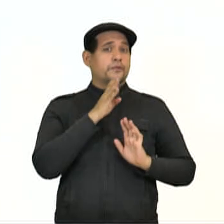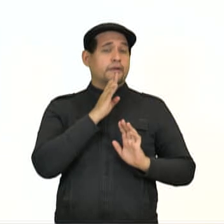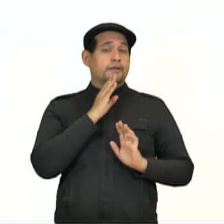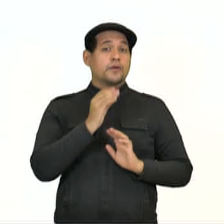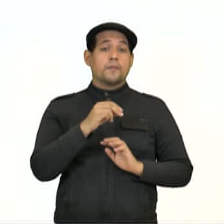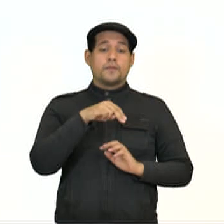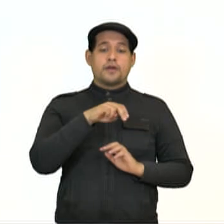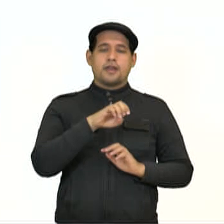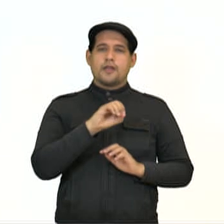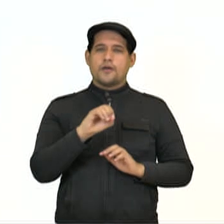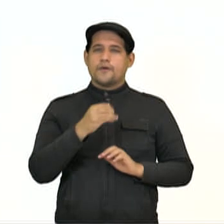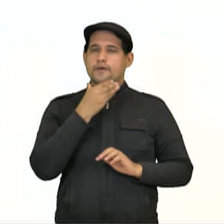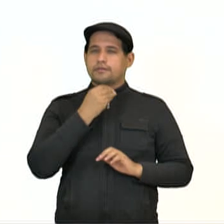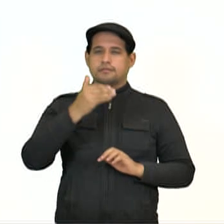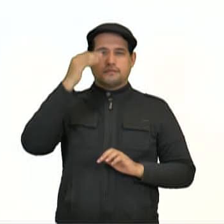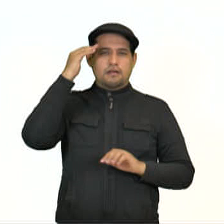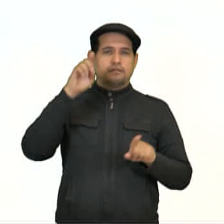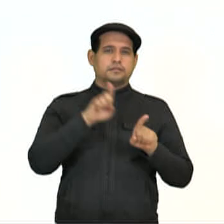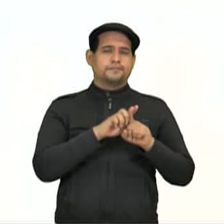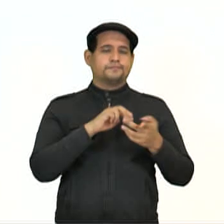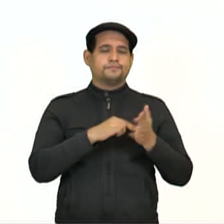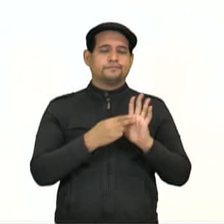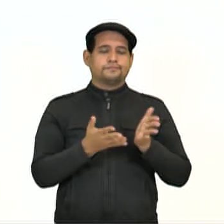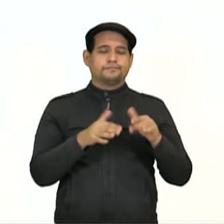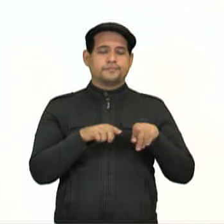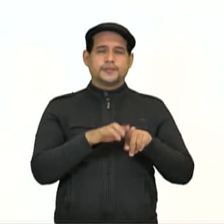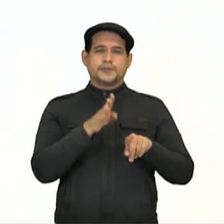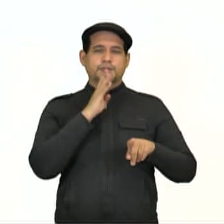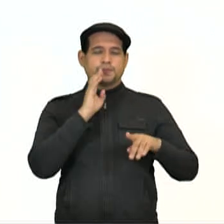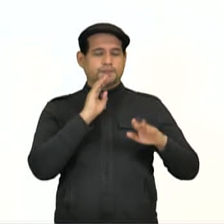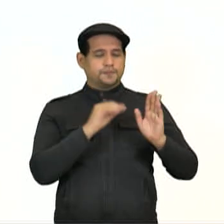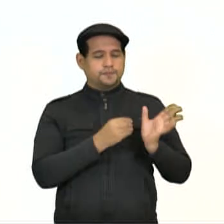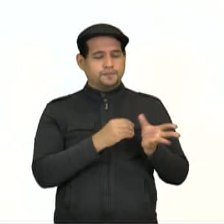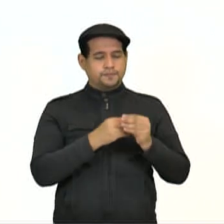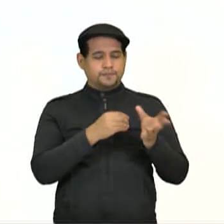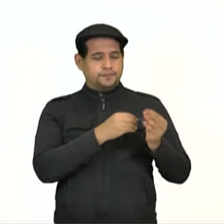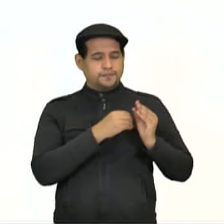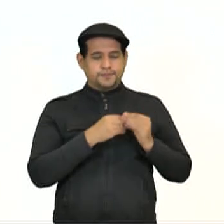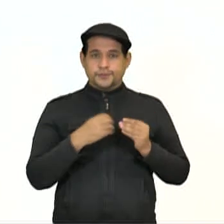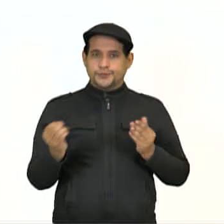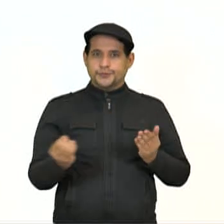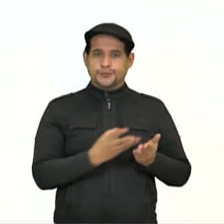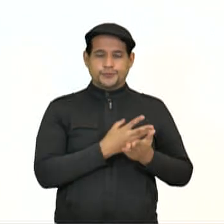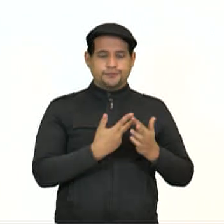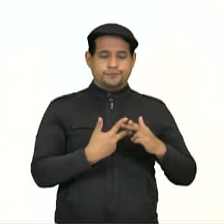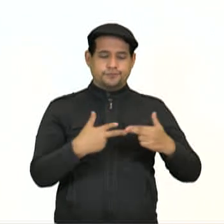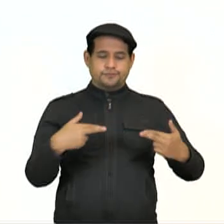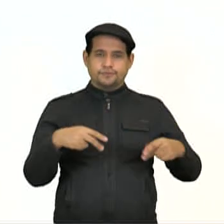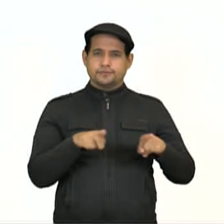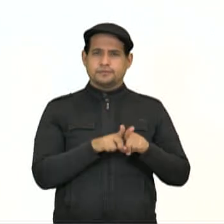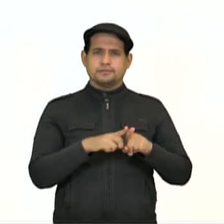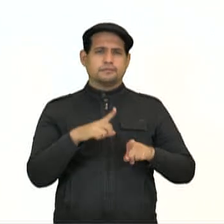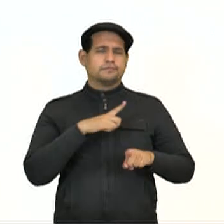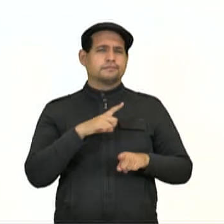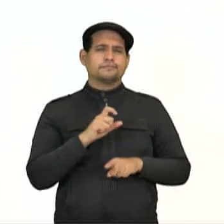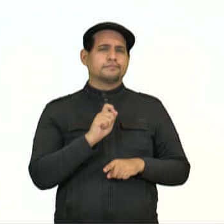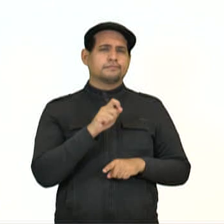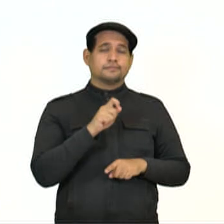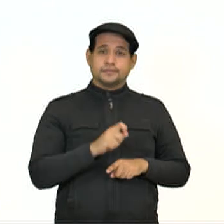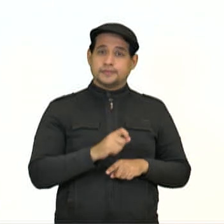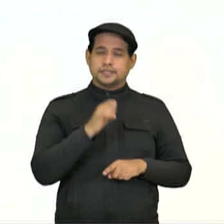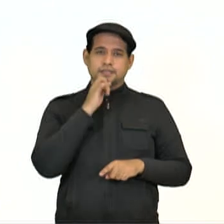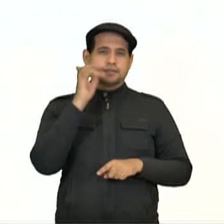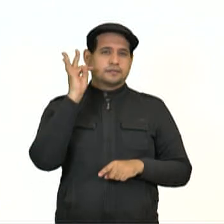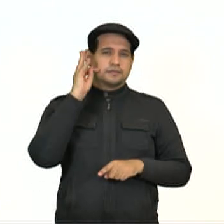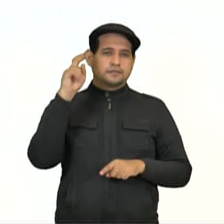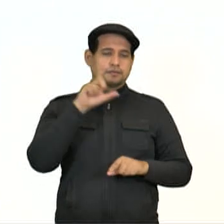como neodarwinismo, é a inclusão dos conhecimentos modernos na área da genética, associado então à